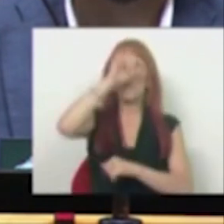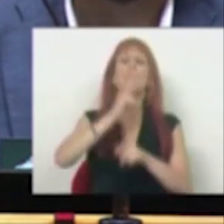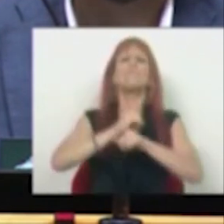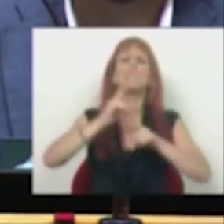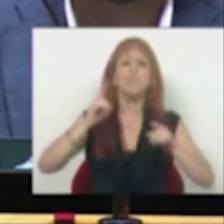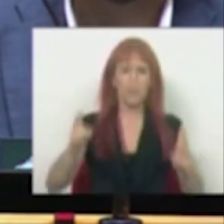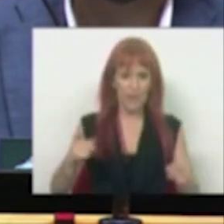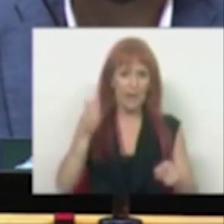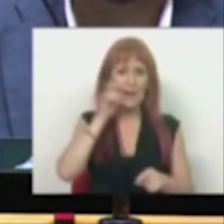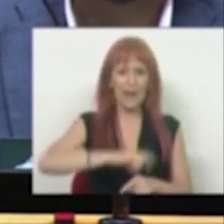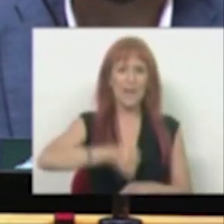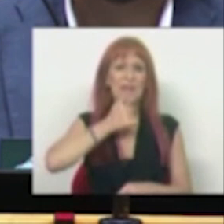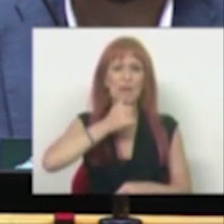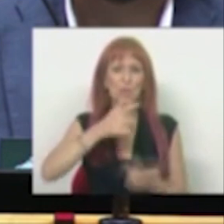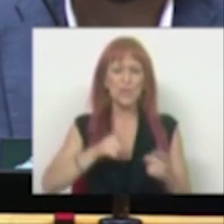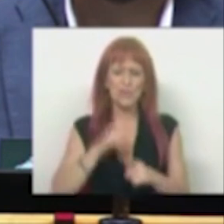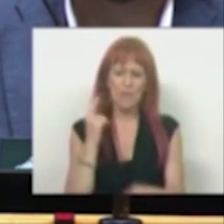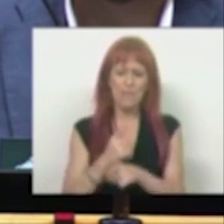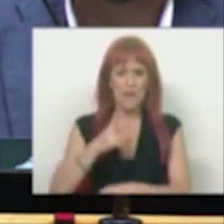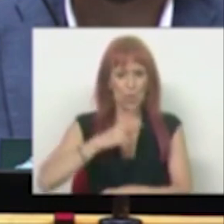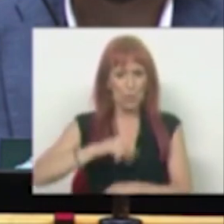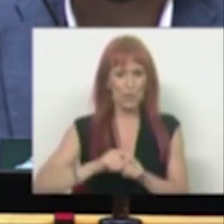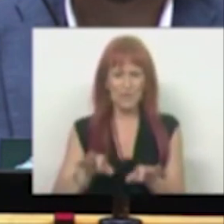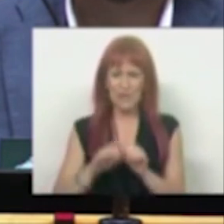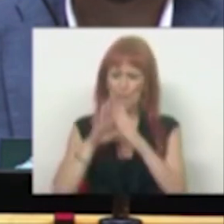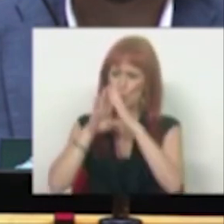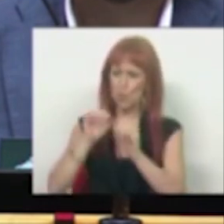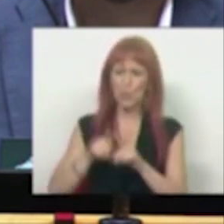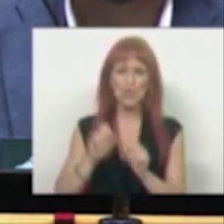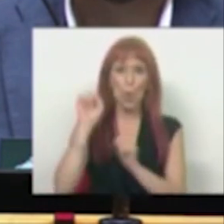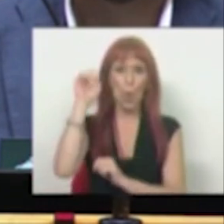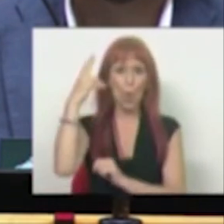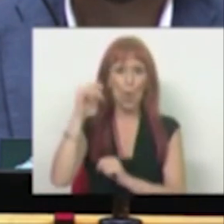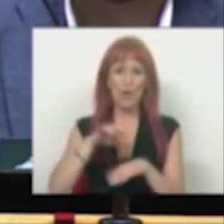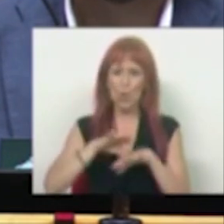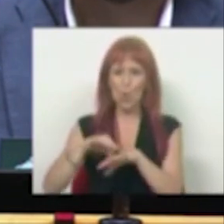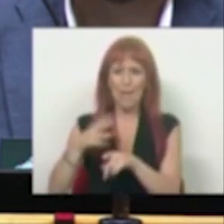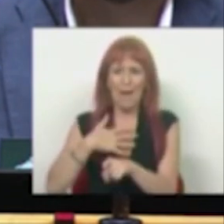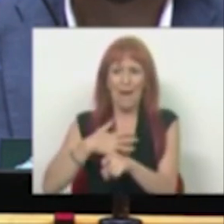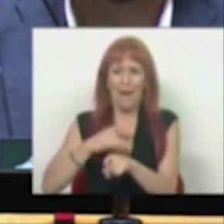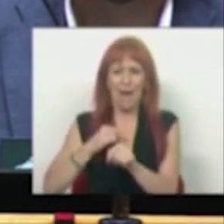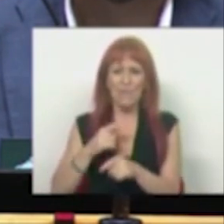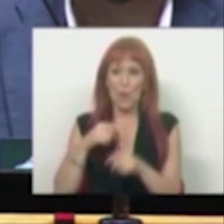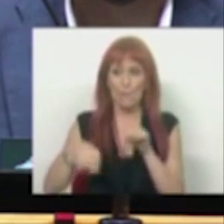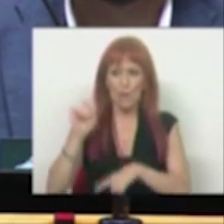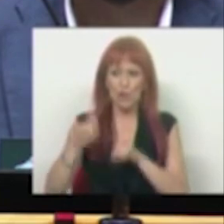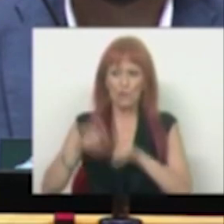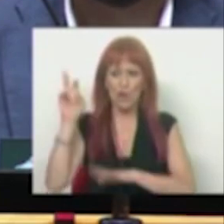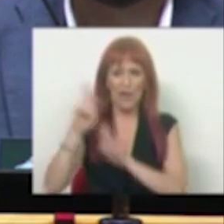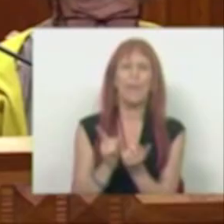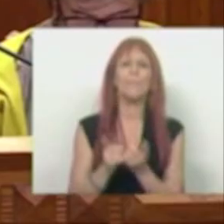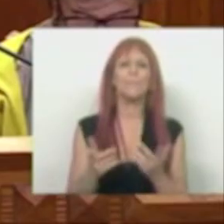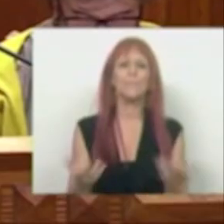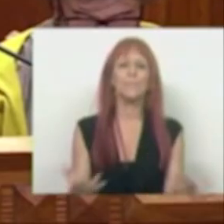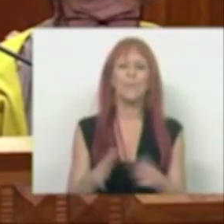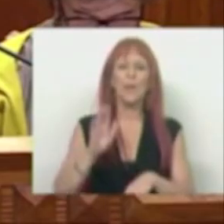porquê? Quem decidiu manter Portugal como o modelo de ouro que a Uber tanto quer, para fugir às regras europeias?